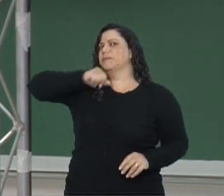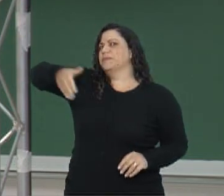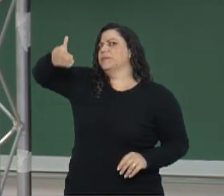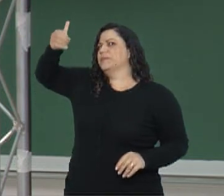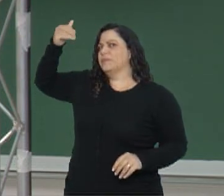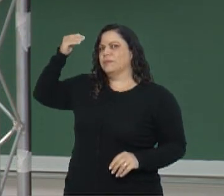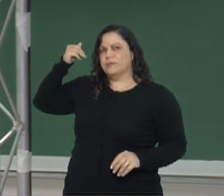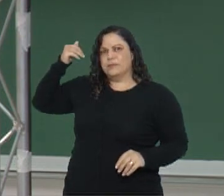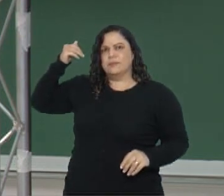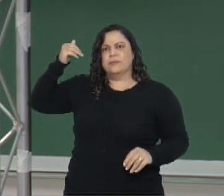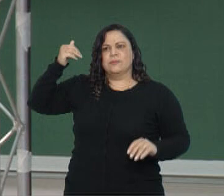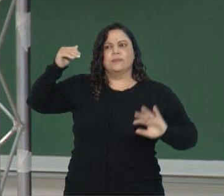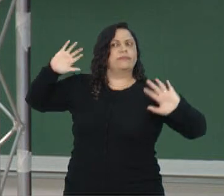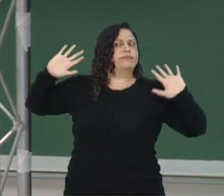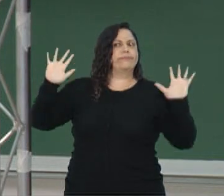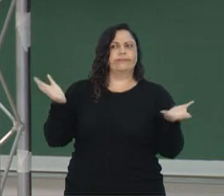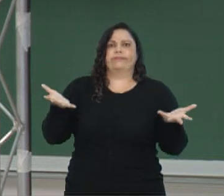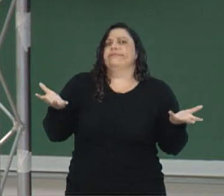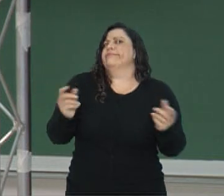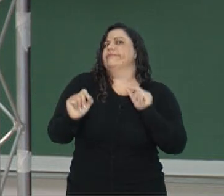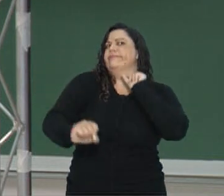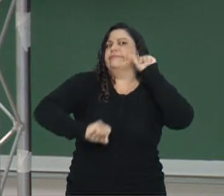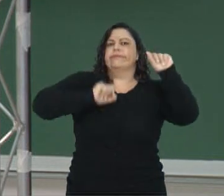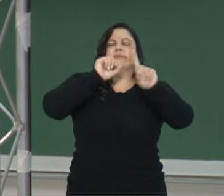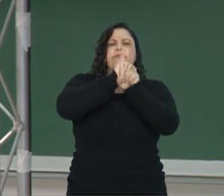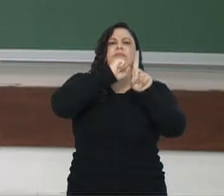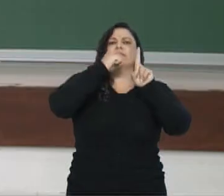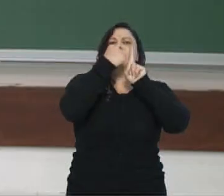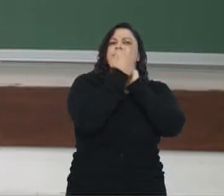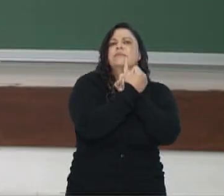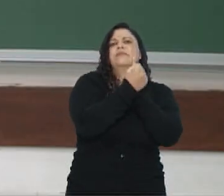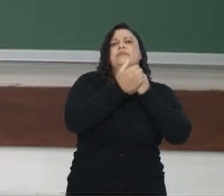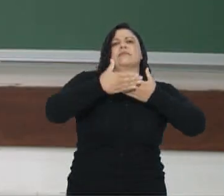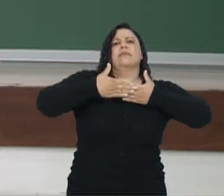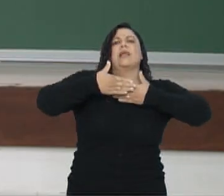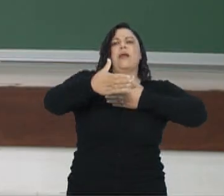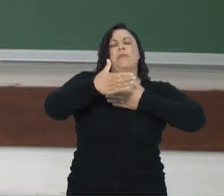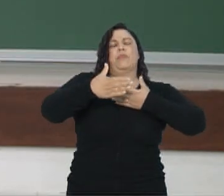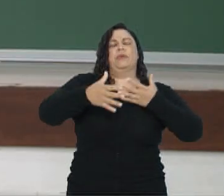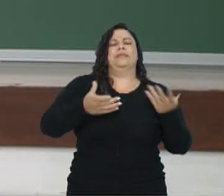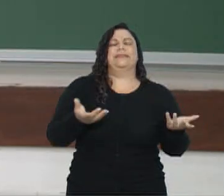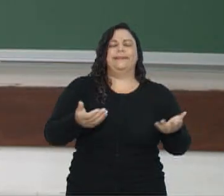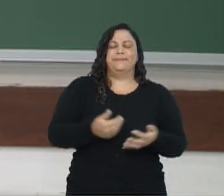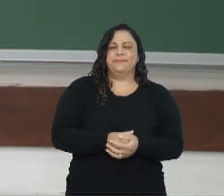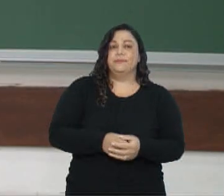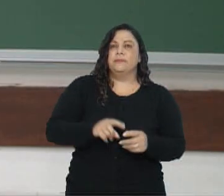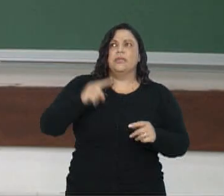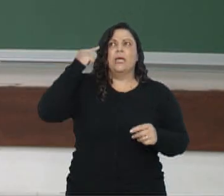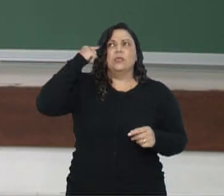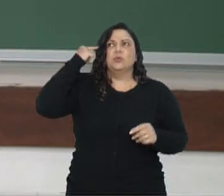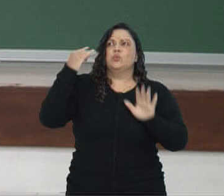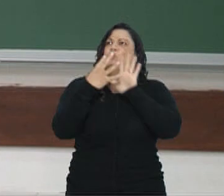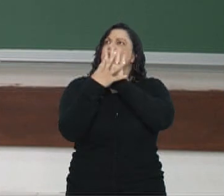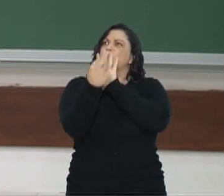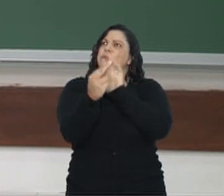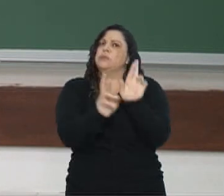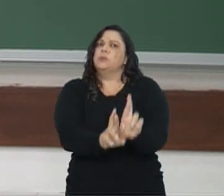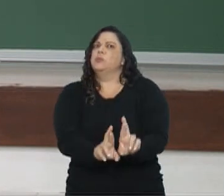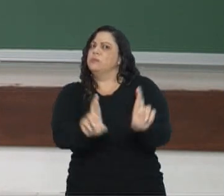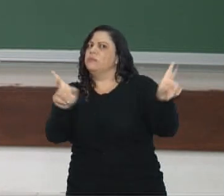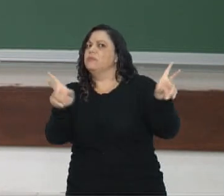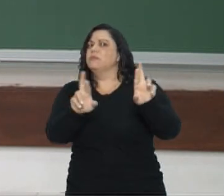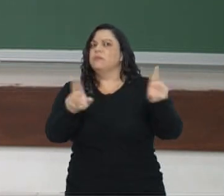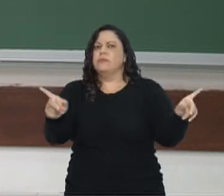mais para a sociedade após a industrialização. E, portanto, eles vão pensar em novos modelos para essa sociedade. Entre os